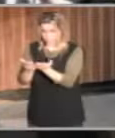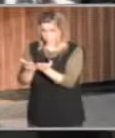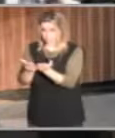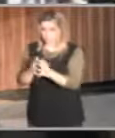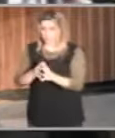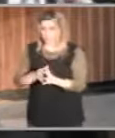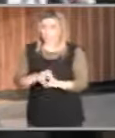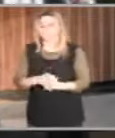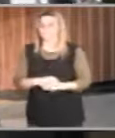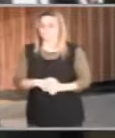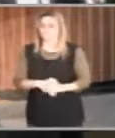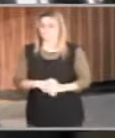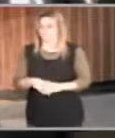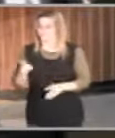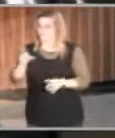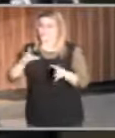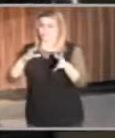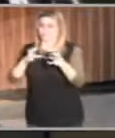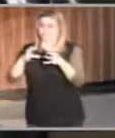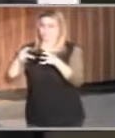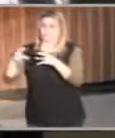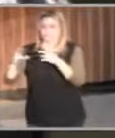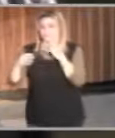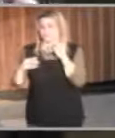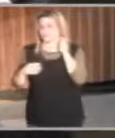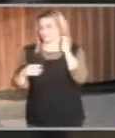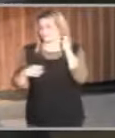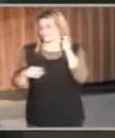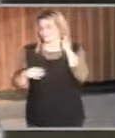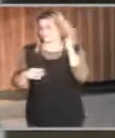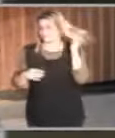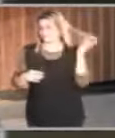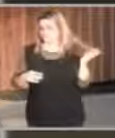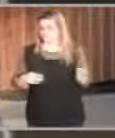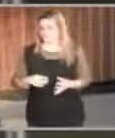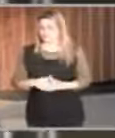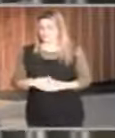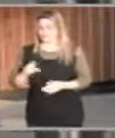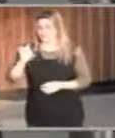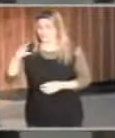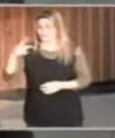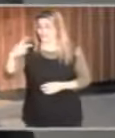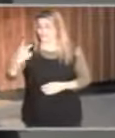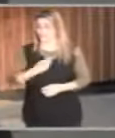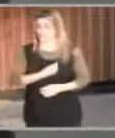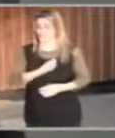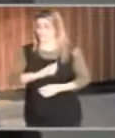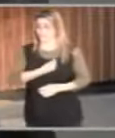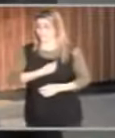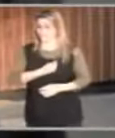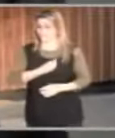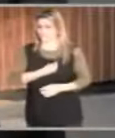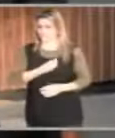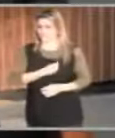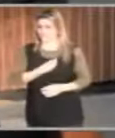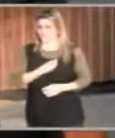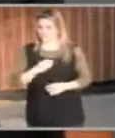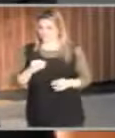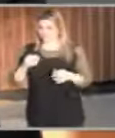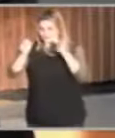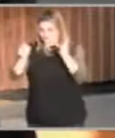não é pra brigar não é pra ficar enfiando o evangelho pela goela não é a tua vida o teu exemplo o poder